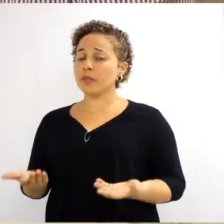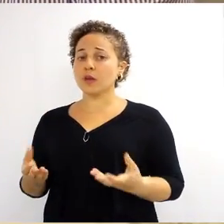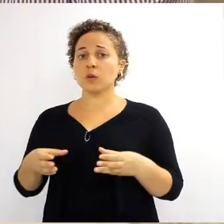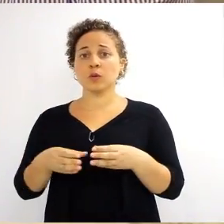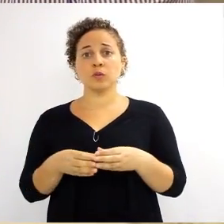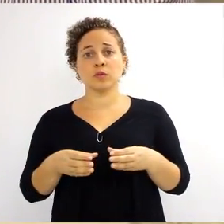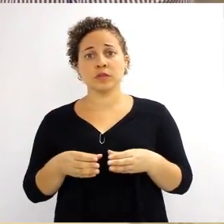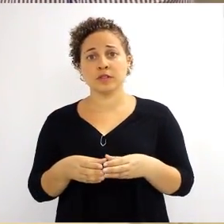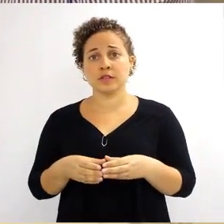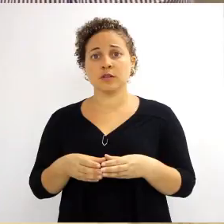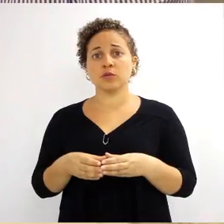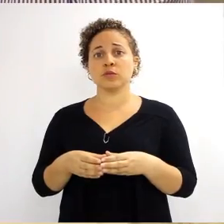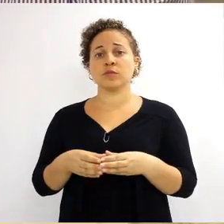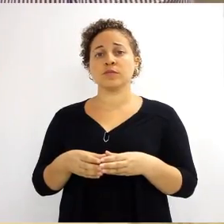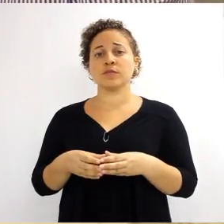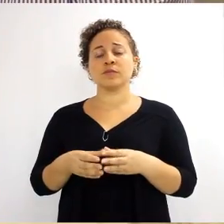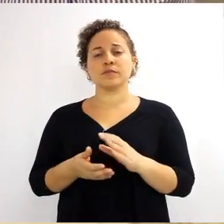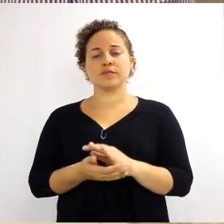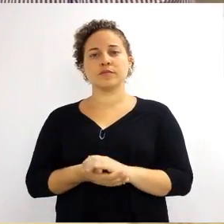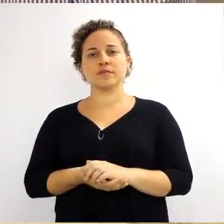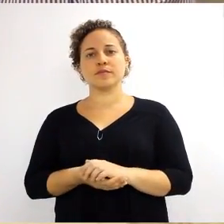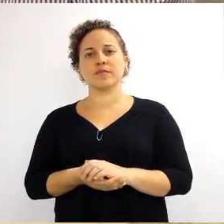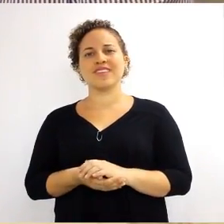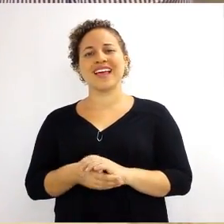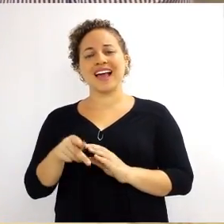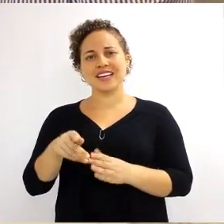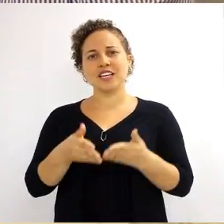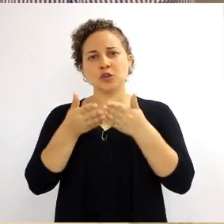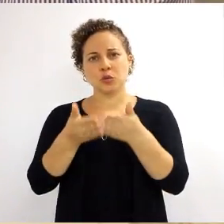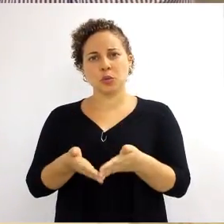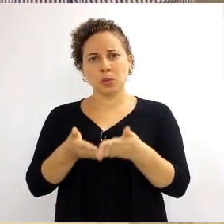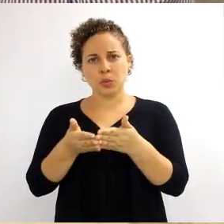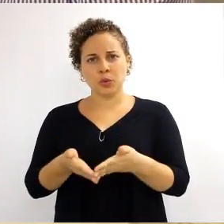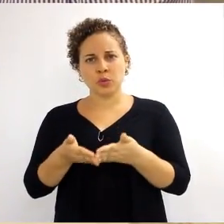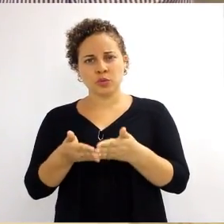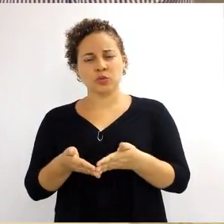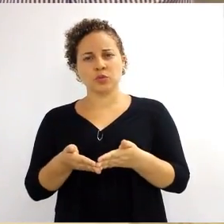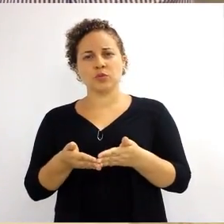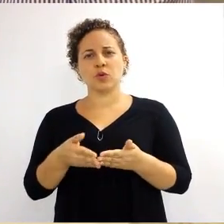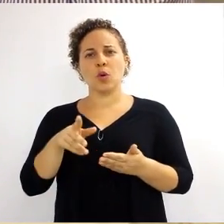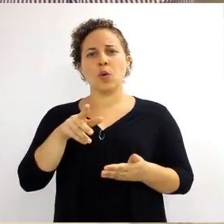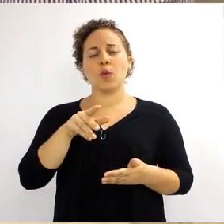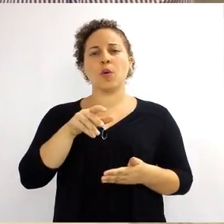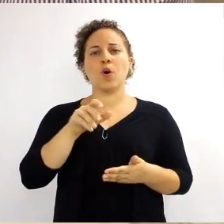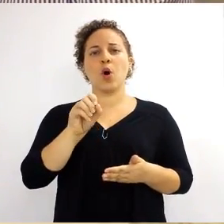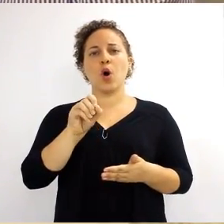principal risco de acidente no porto, envolvendo tanto o órgão quanto